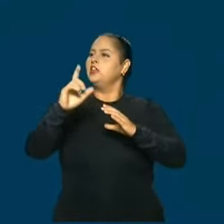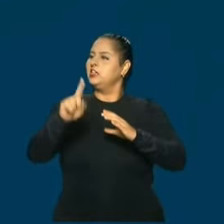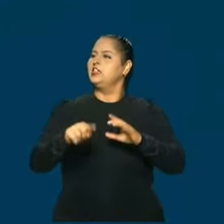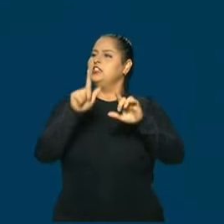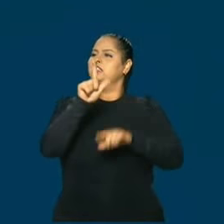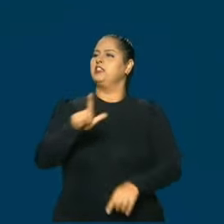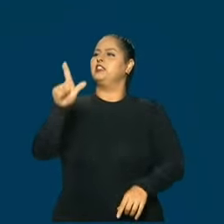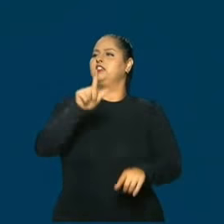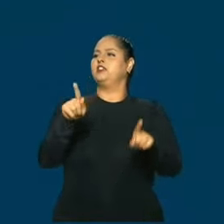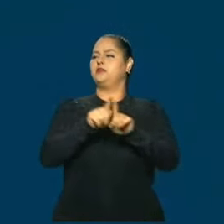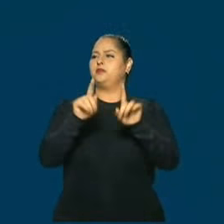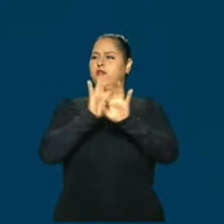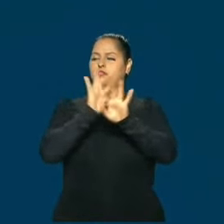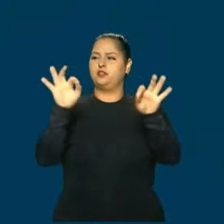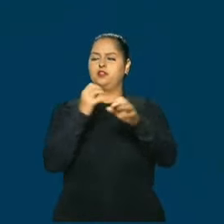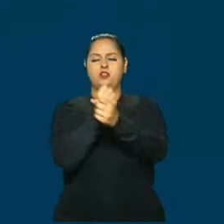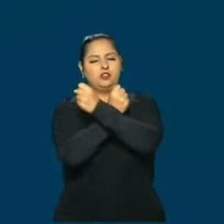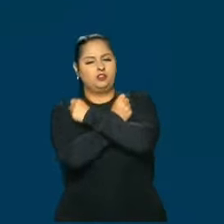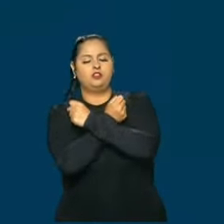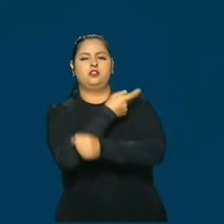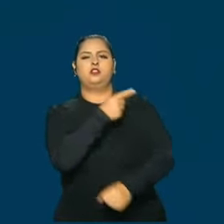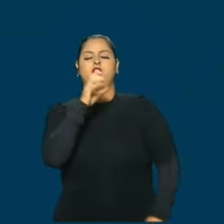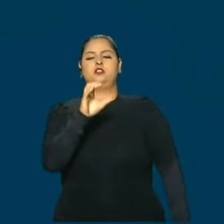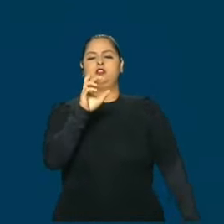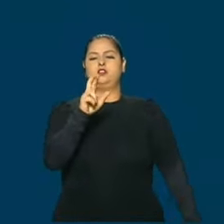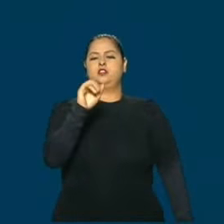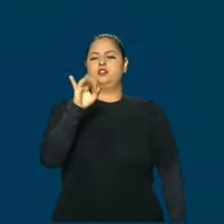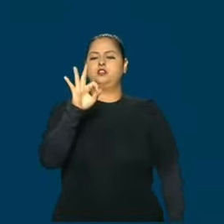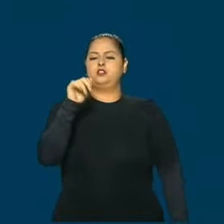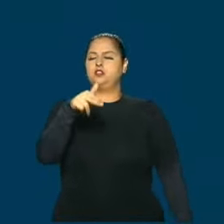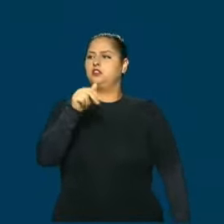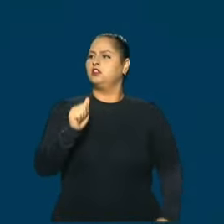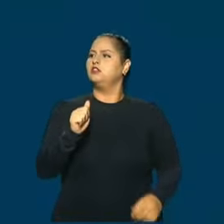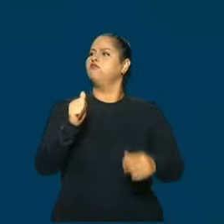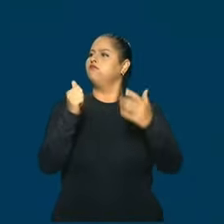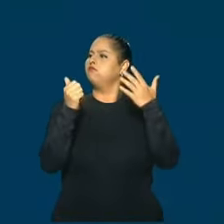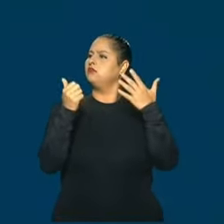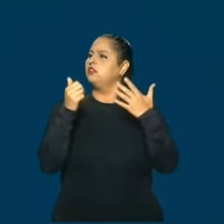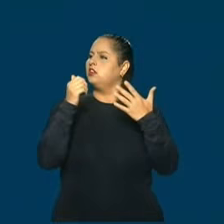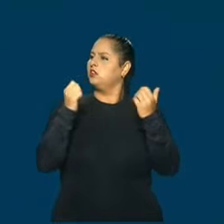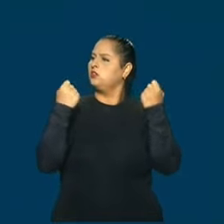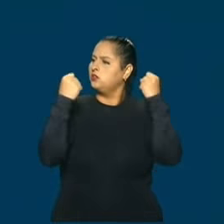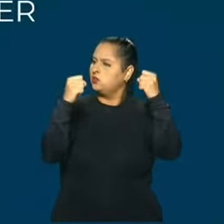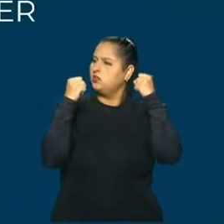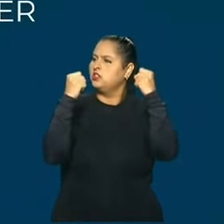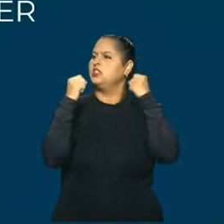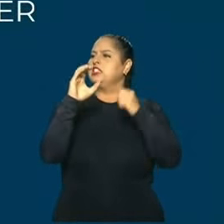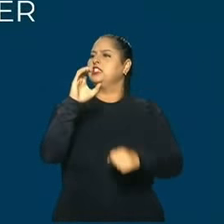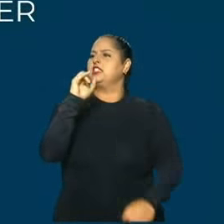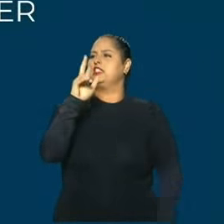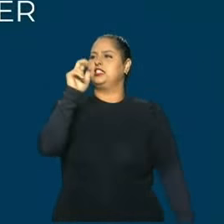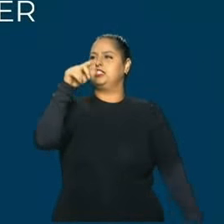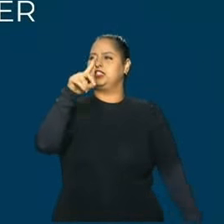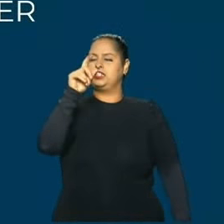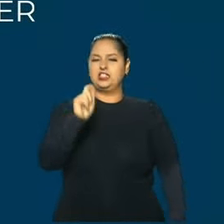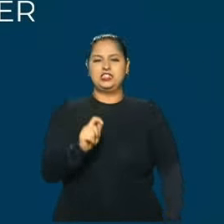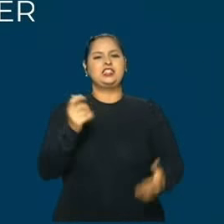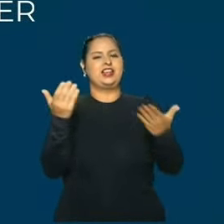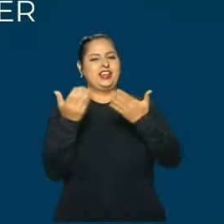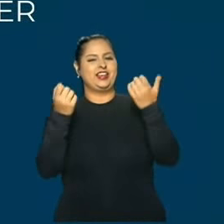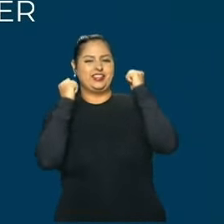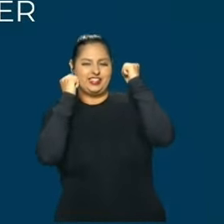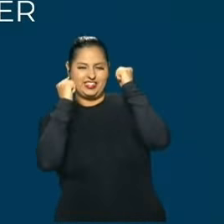Um abraço para você, Cristina Viana. Legal, torcida por Ciranda Azulada. Valeu, a Cristina. A torcida já está na área.